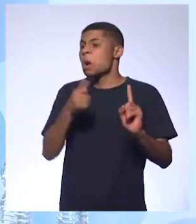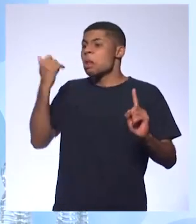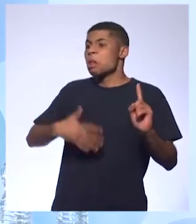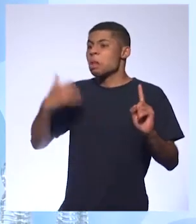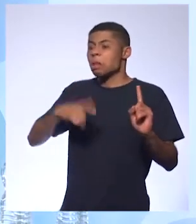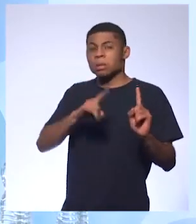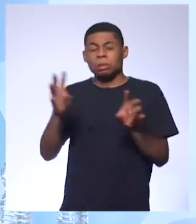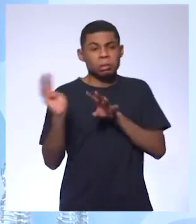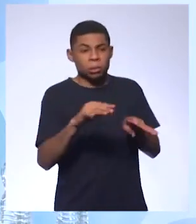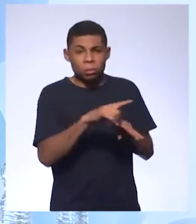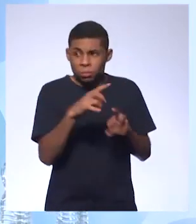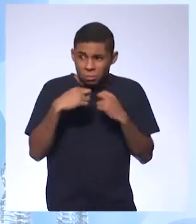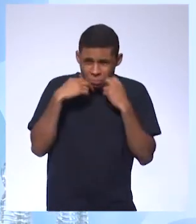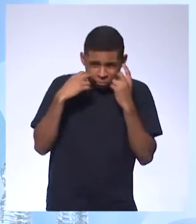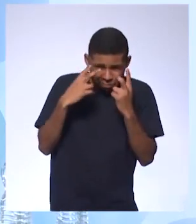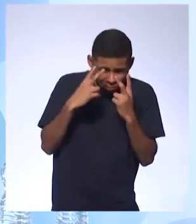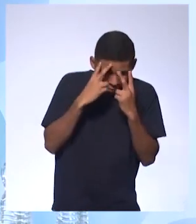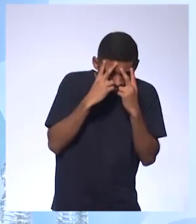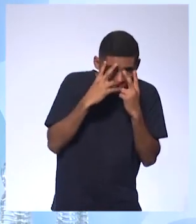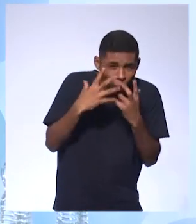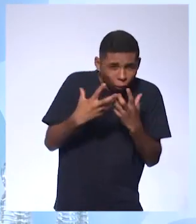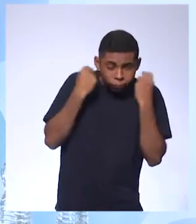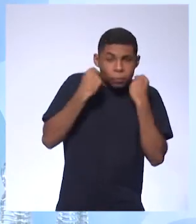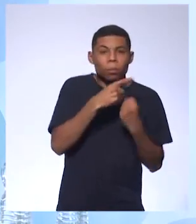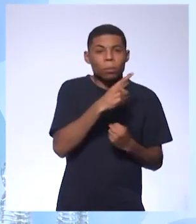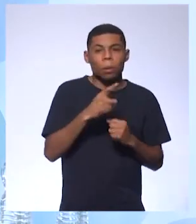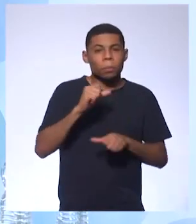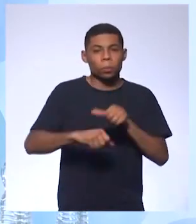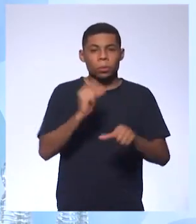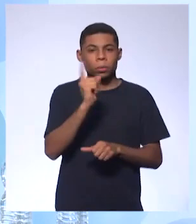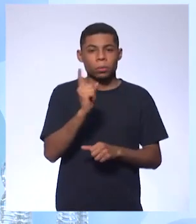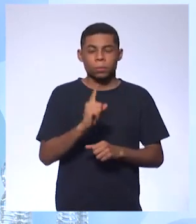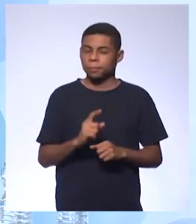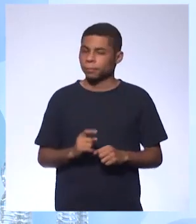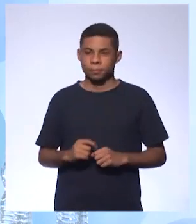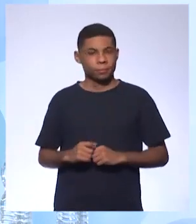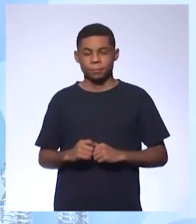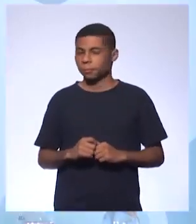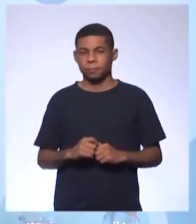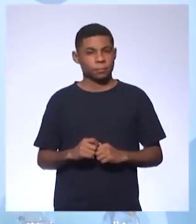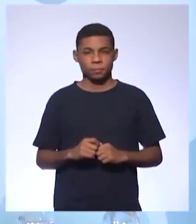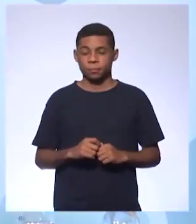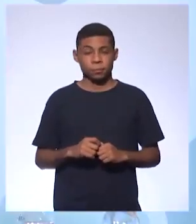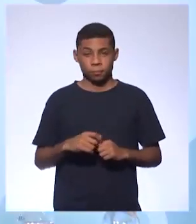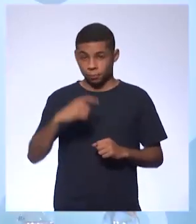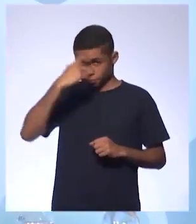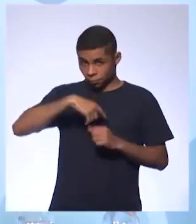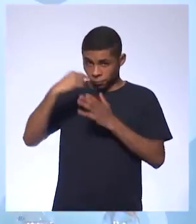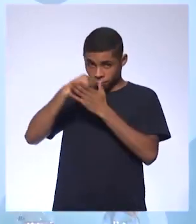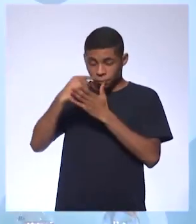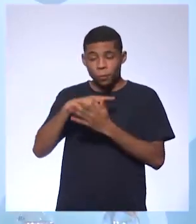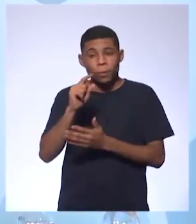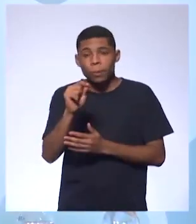e, possivelmente, ele não vai mudar. Não é essa a intenção. Então, essa autoavaliação ela pode ser dada